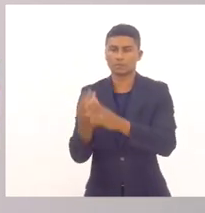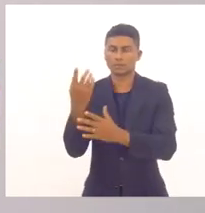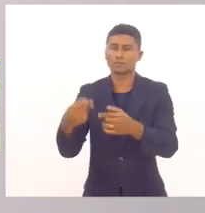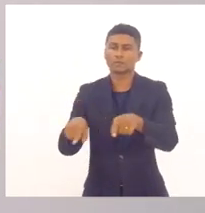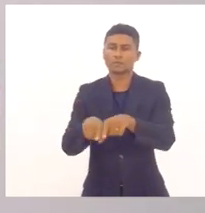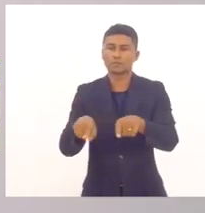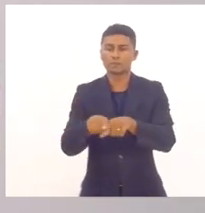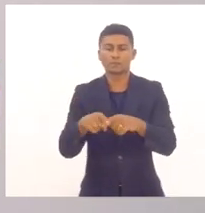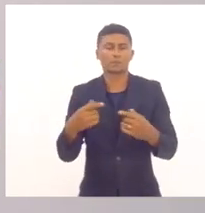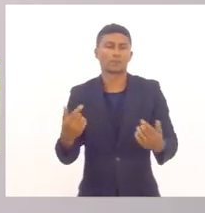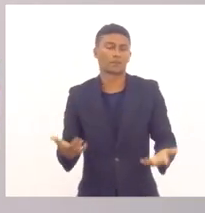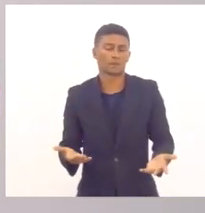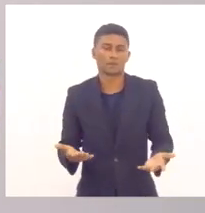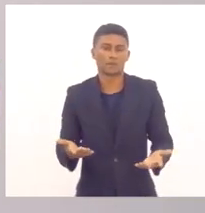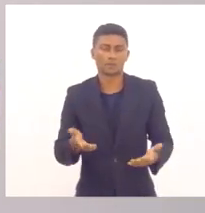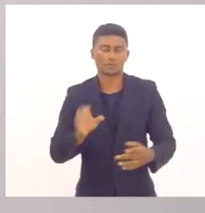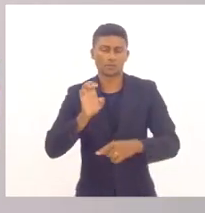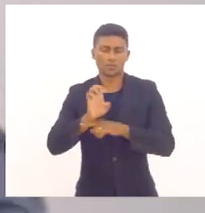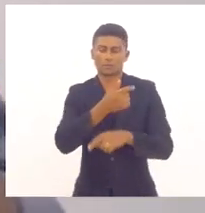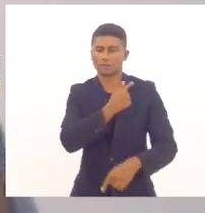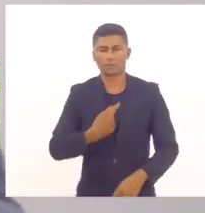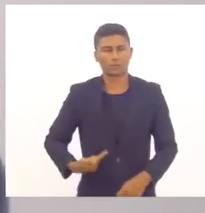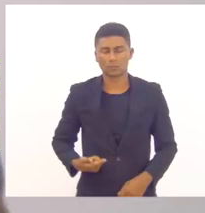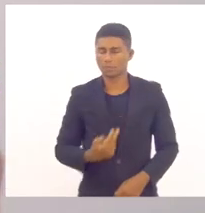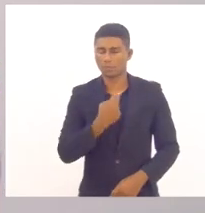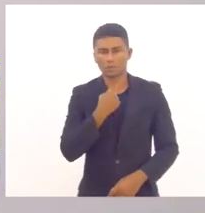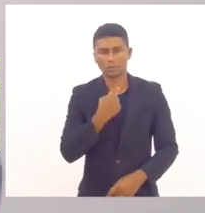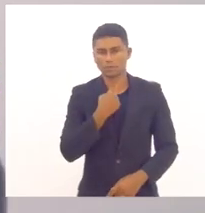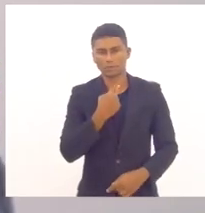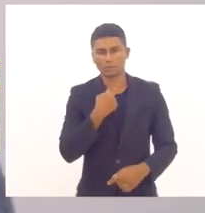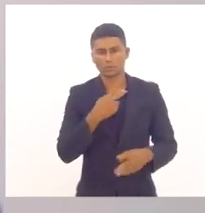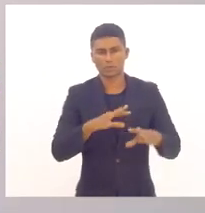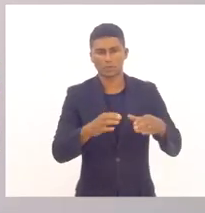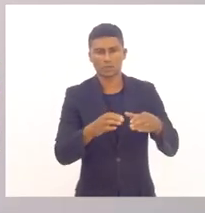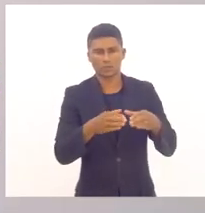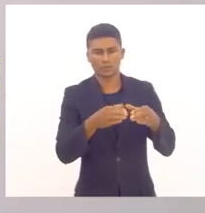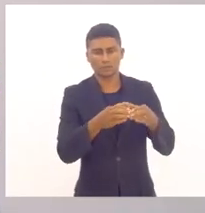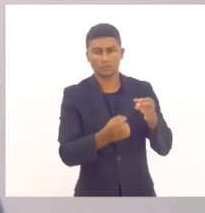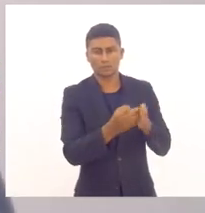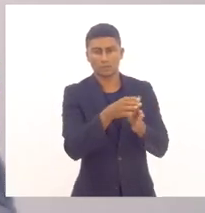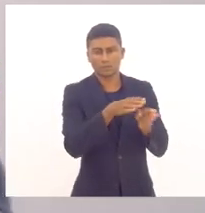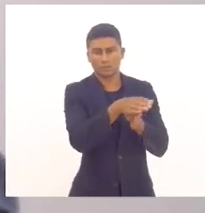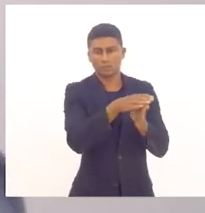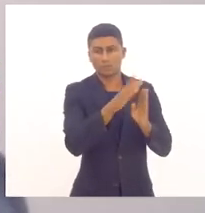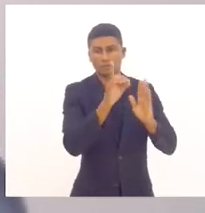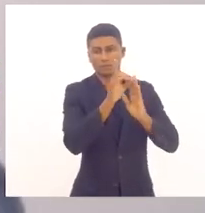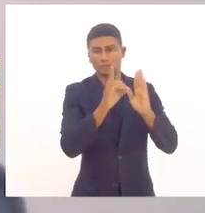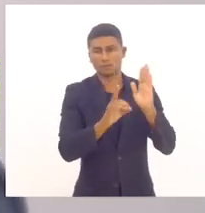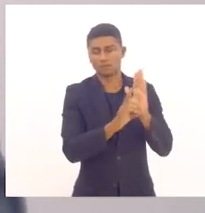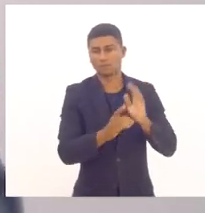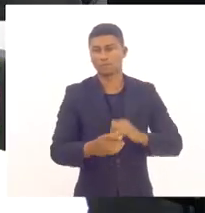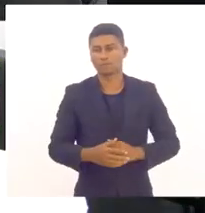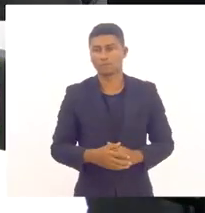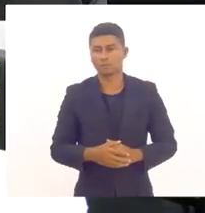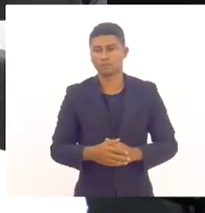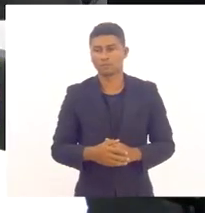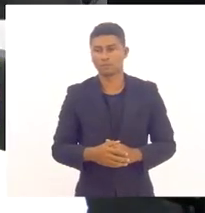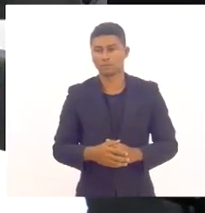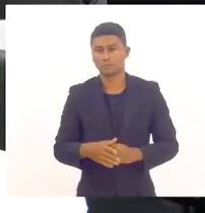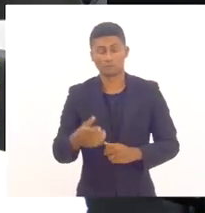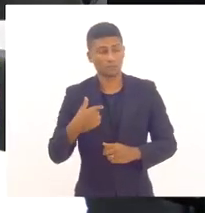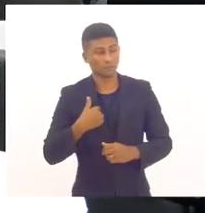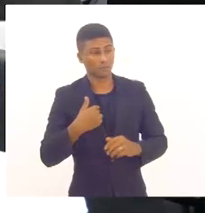pode criar conselho por decreto. Simples assim. Então, o próprio decreto já é inconstitucional. Mestre, e a gente, se o senhor me permite, eu queria só ler o